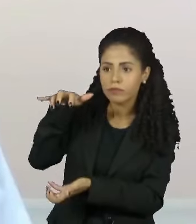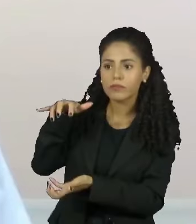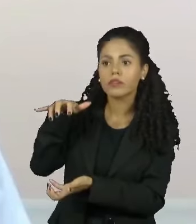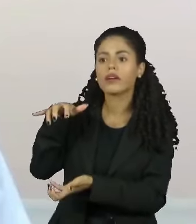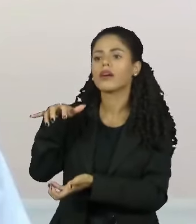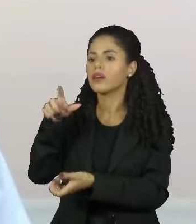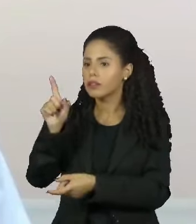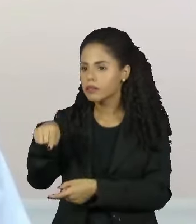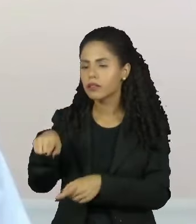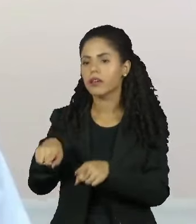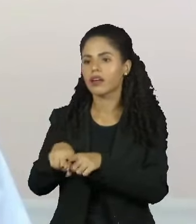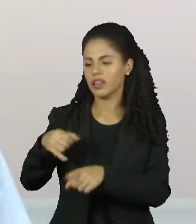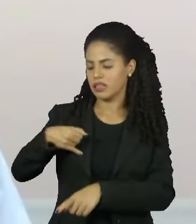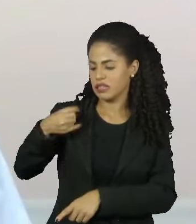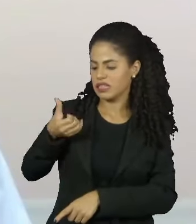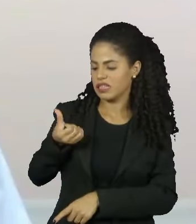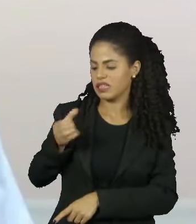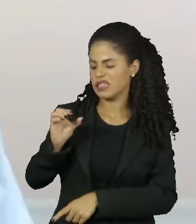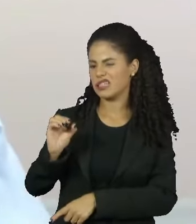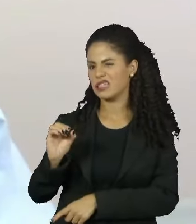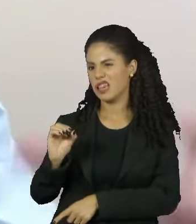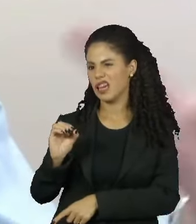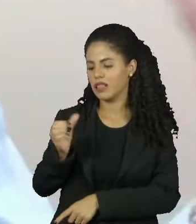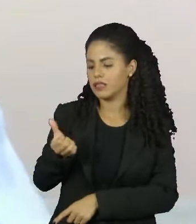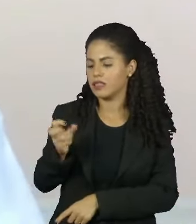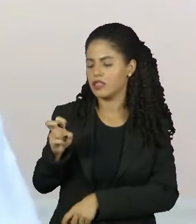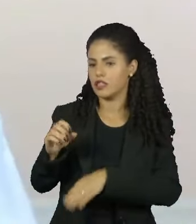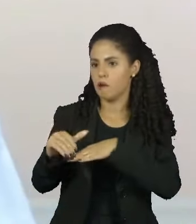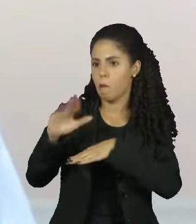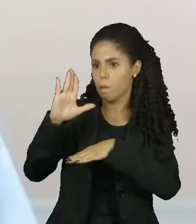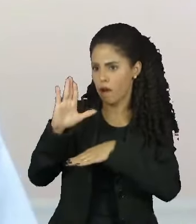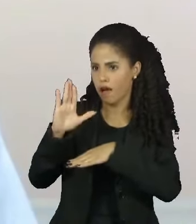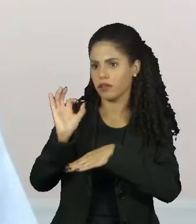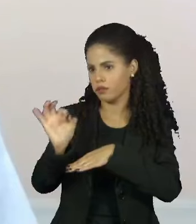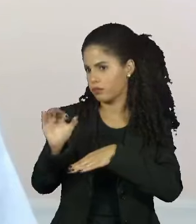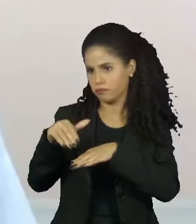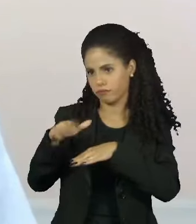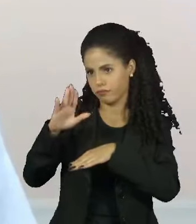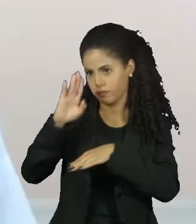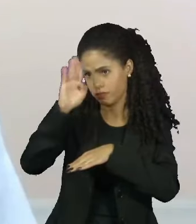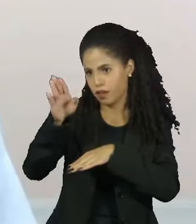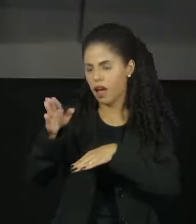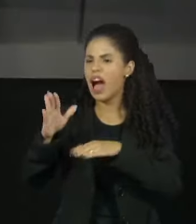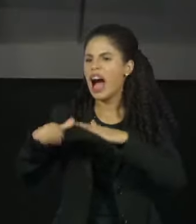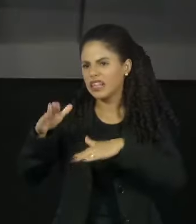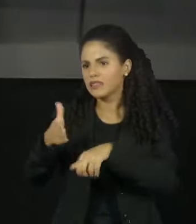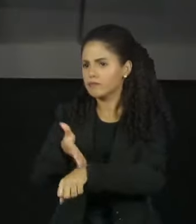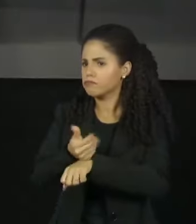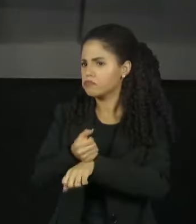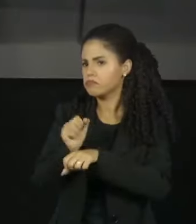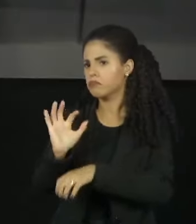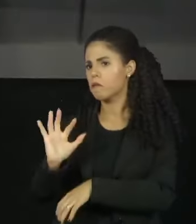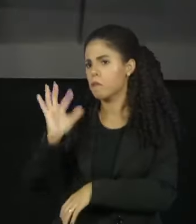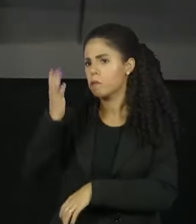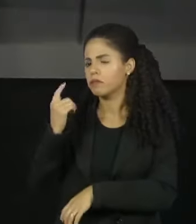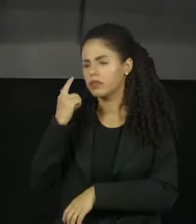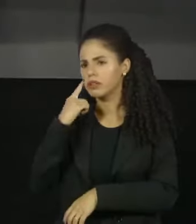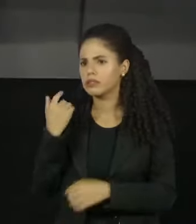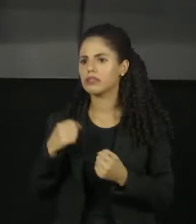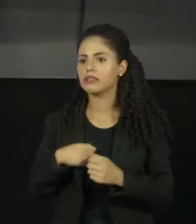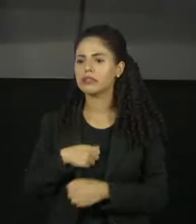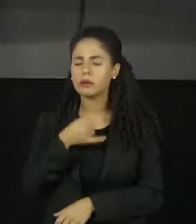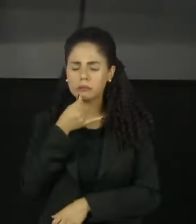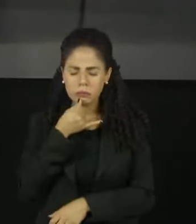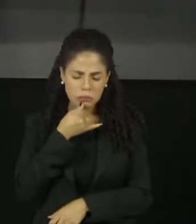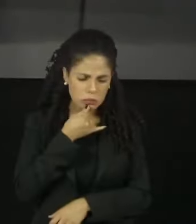me refiro sim acima dos 60, 65. Excepcionalmente acontece antes desta idade. Ele está mais irritado,